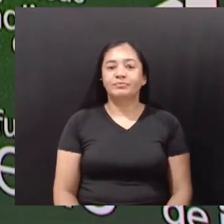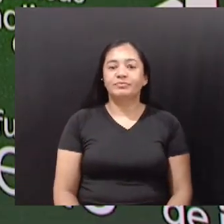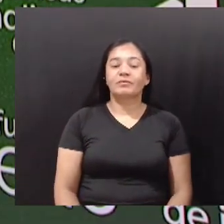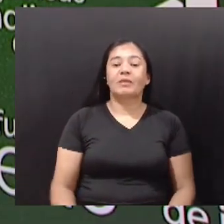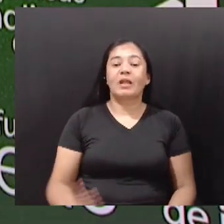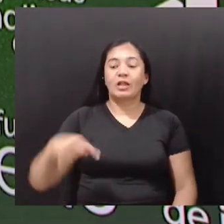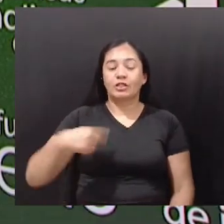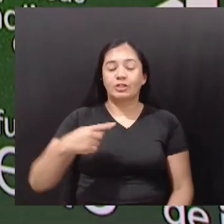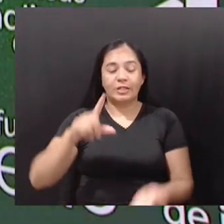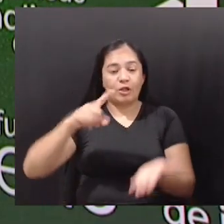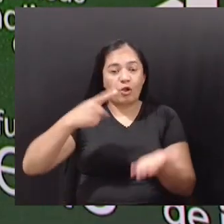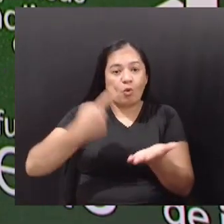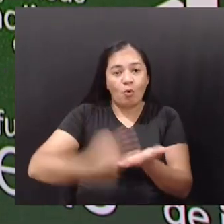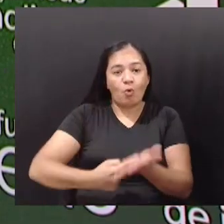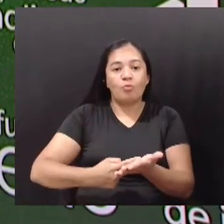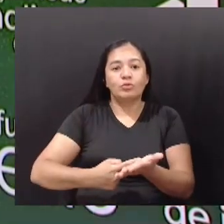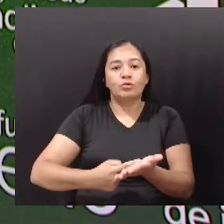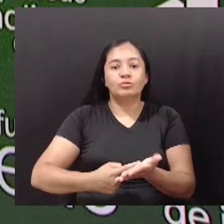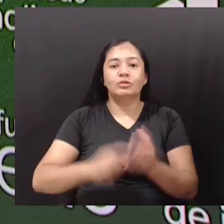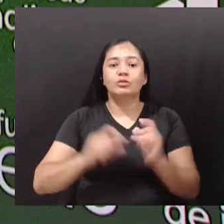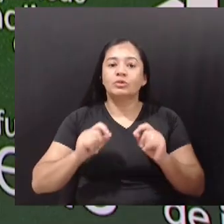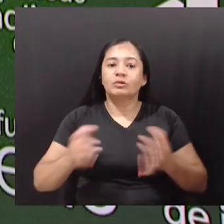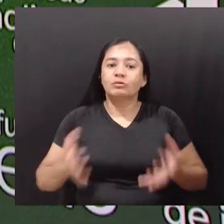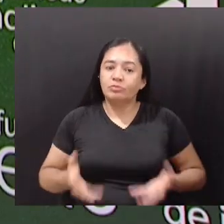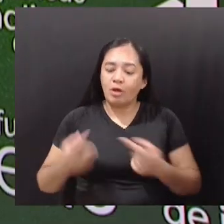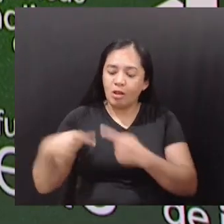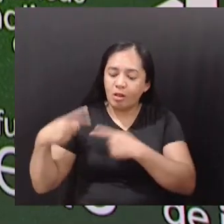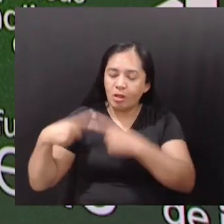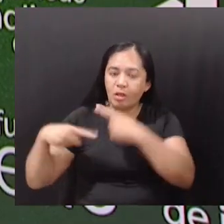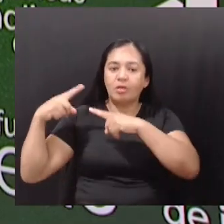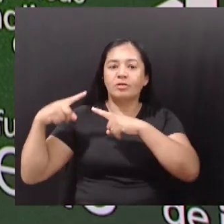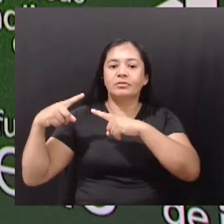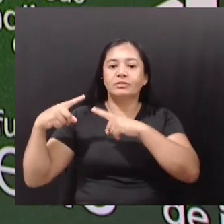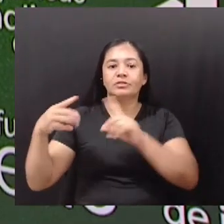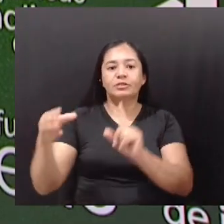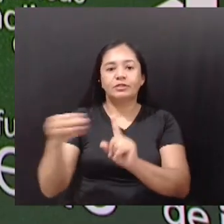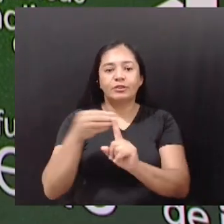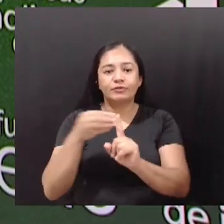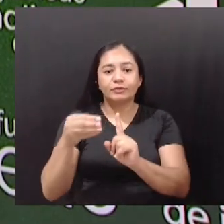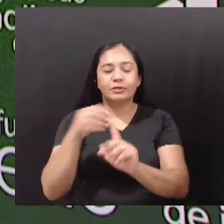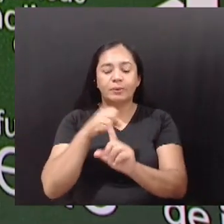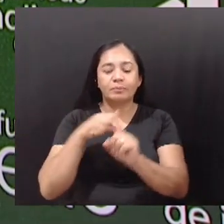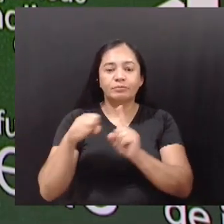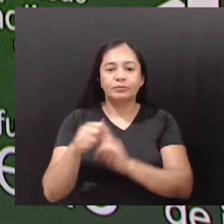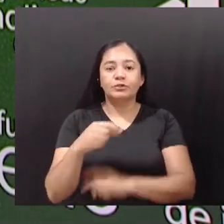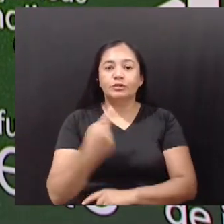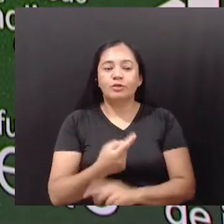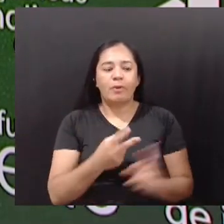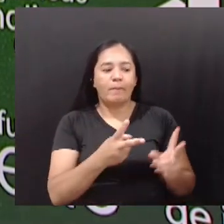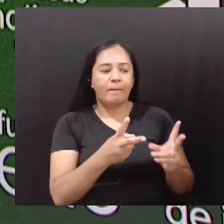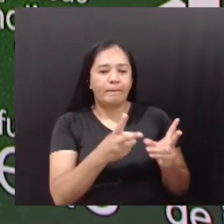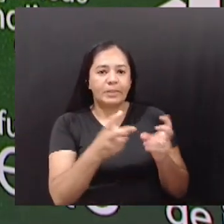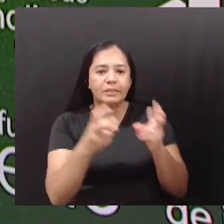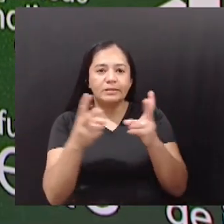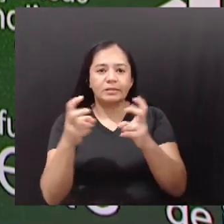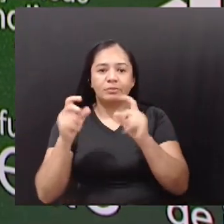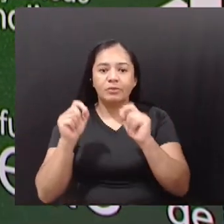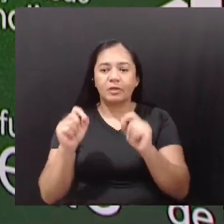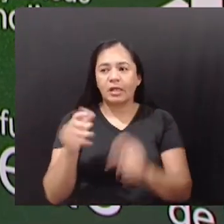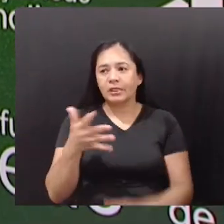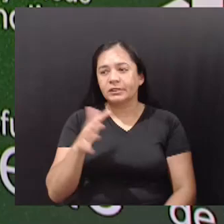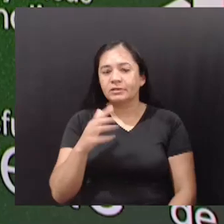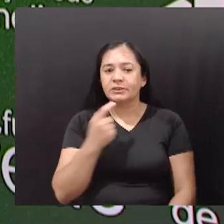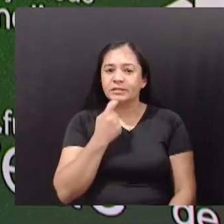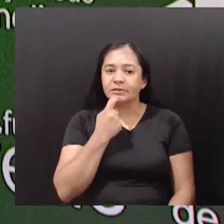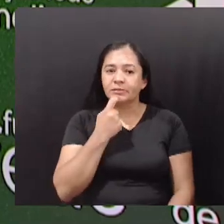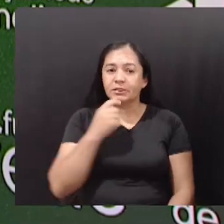contribuir com a superação da vulnerabilidade social. O que a gente percebe? Muitas vezes Campinas é uma cidade muito rica,